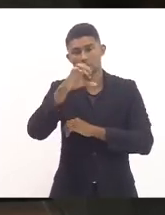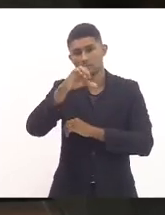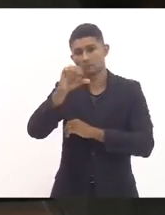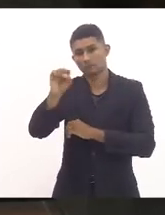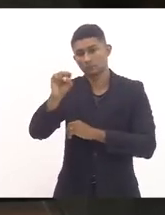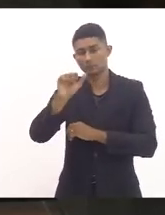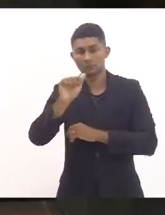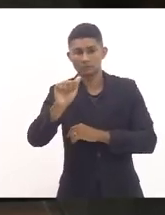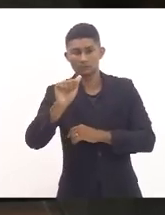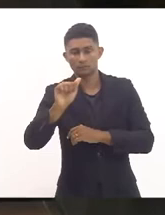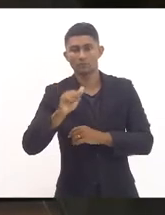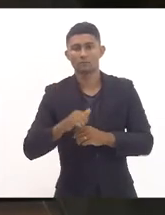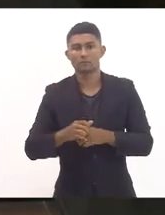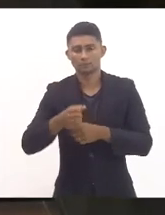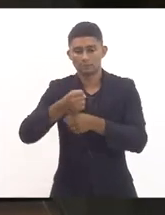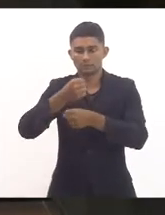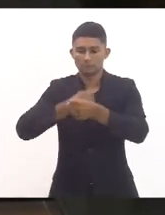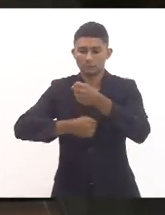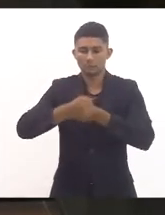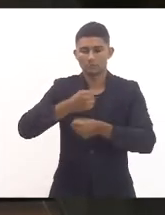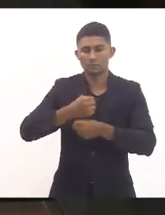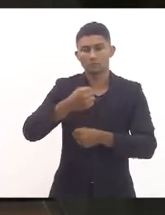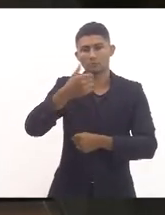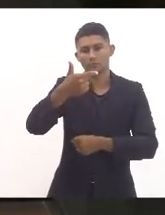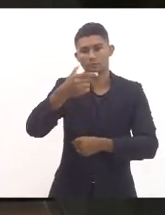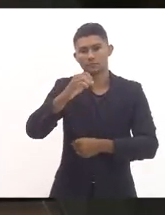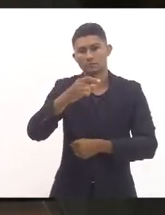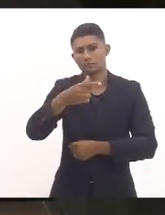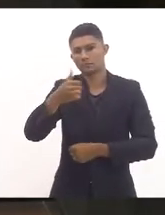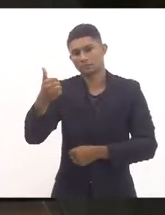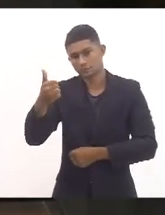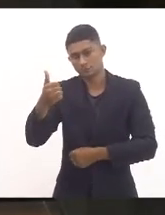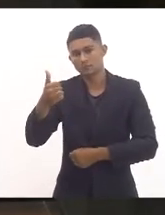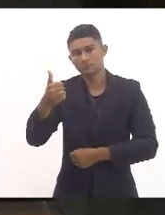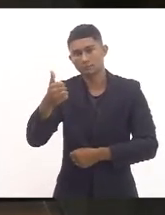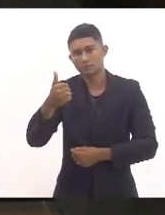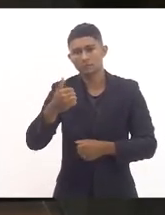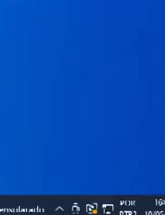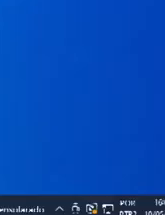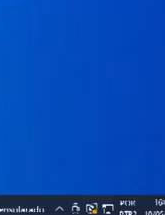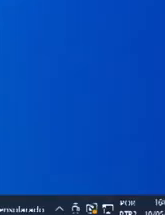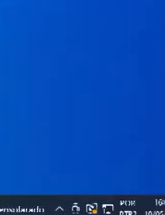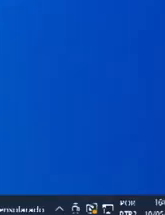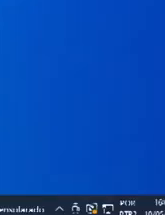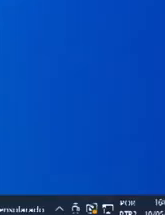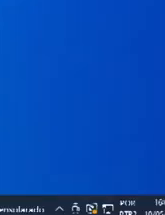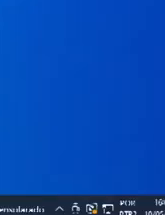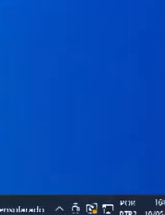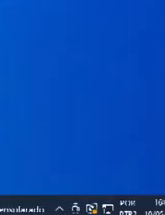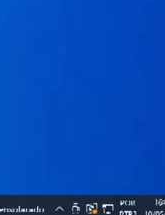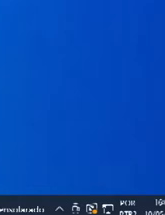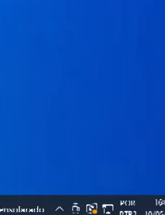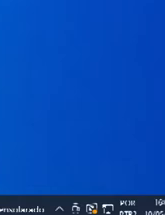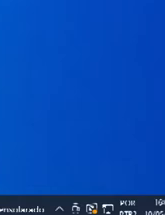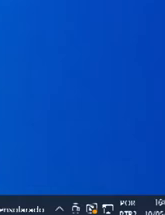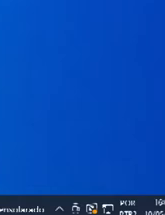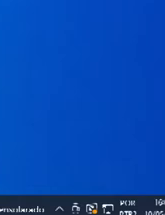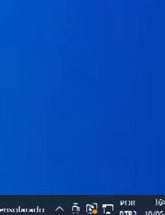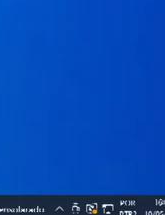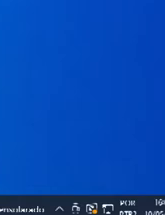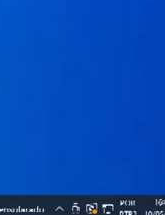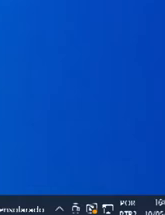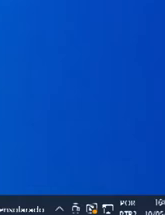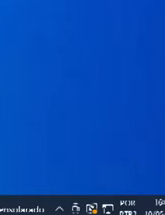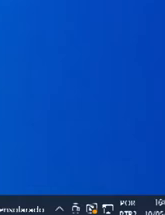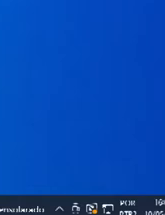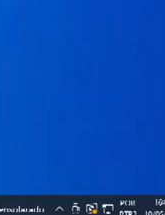PL 4198-A de 2021, que na sua ementa, eu não estou falando emenda não, senhores